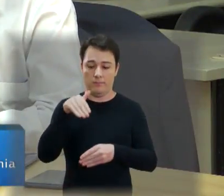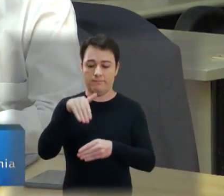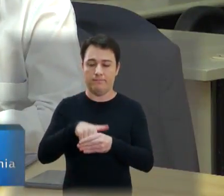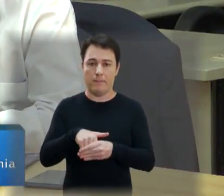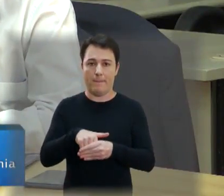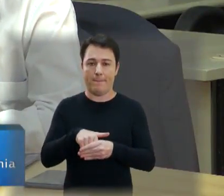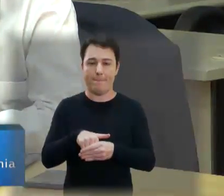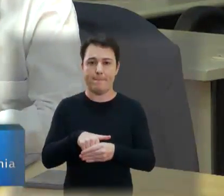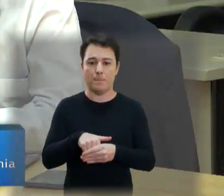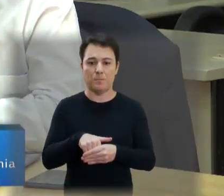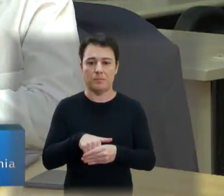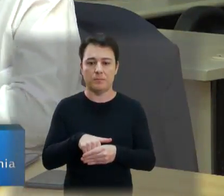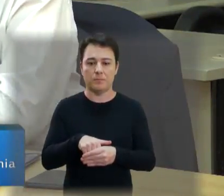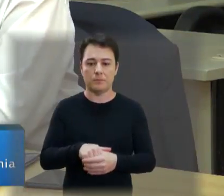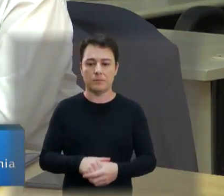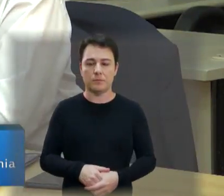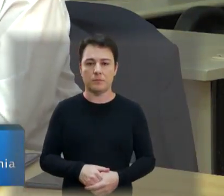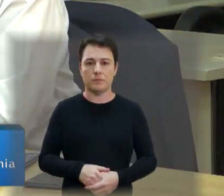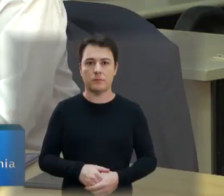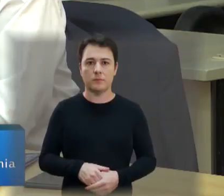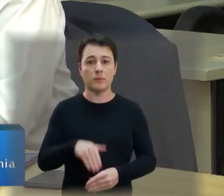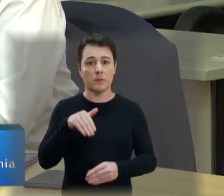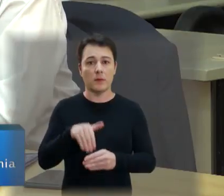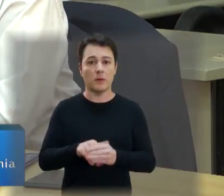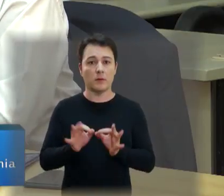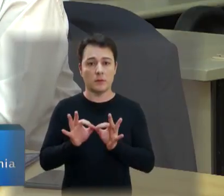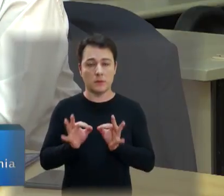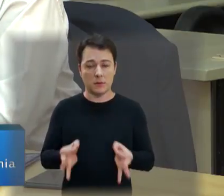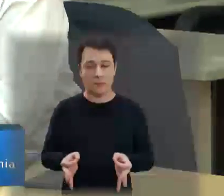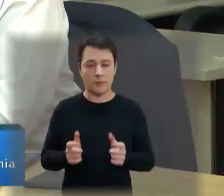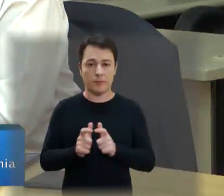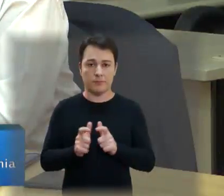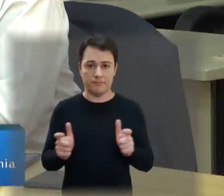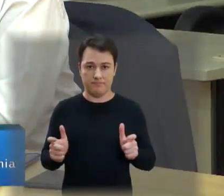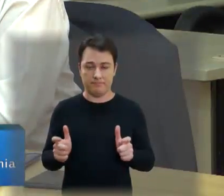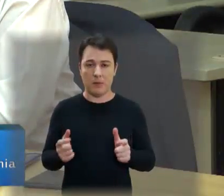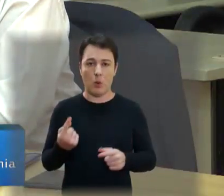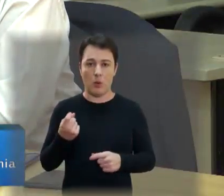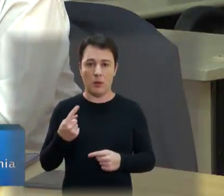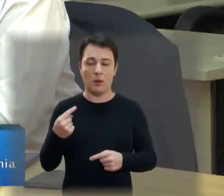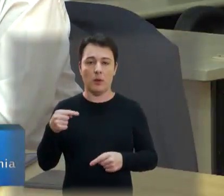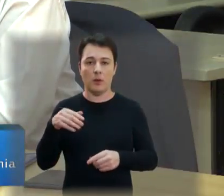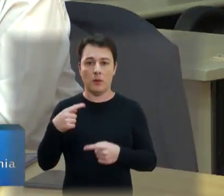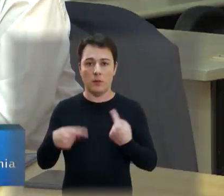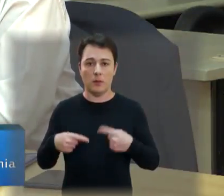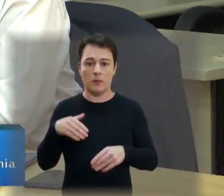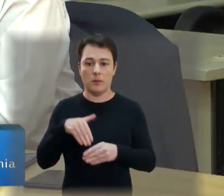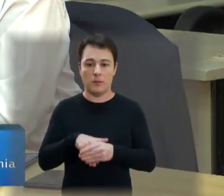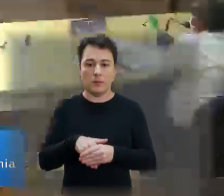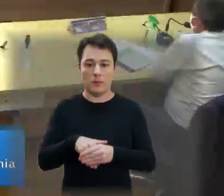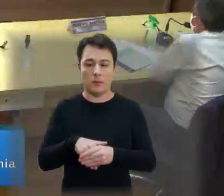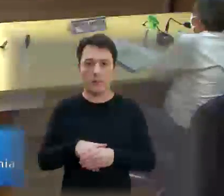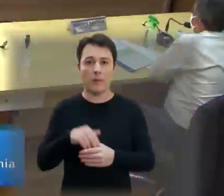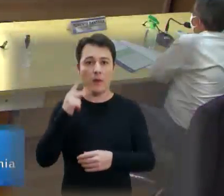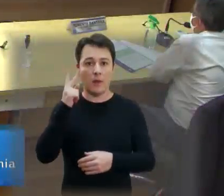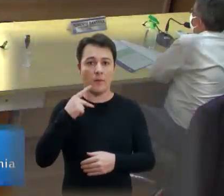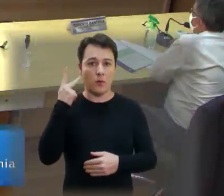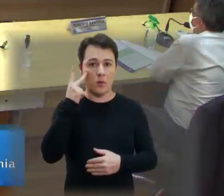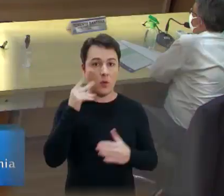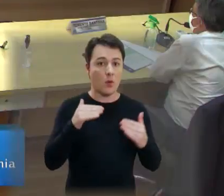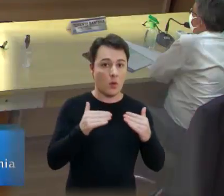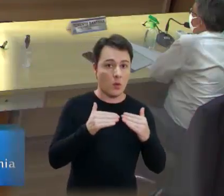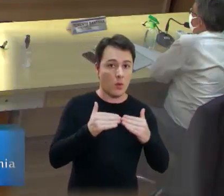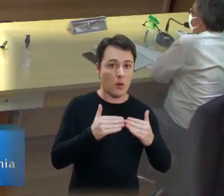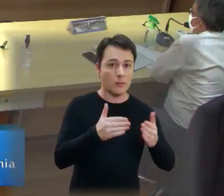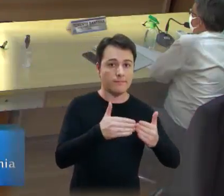votação. Votação é simbólica, maioria simples. Única discussão e votação. Os vereadores que forem